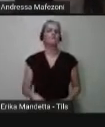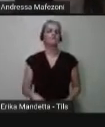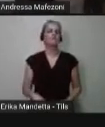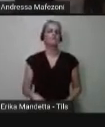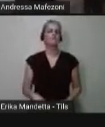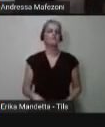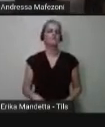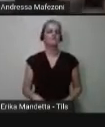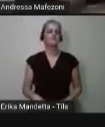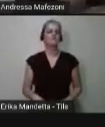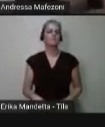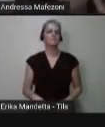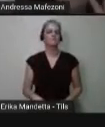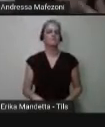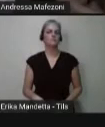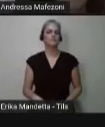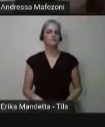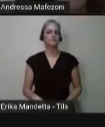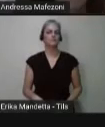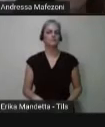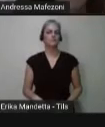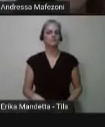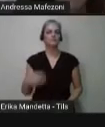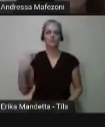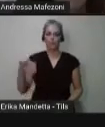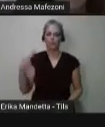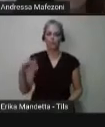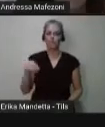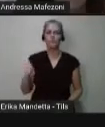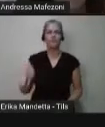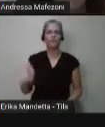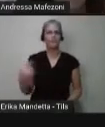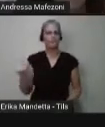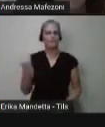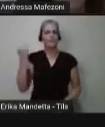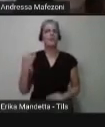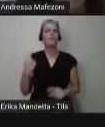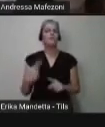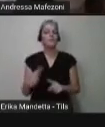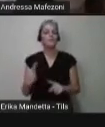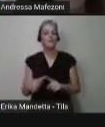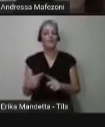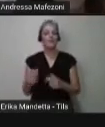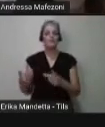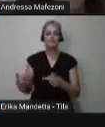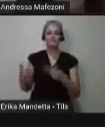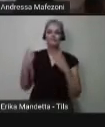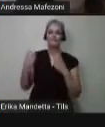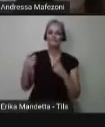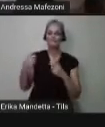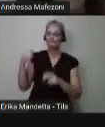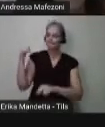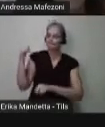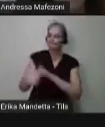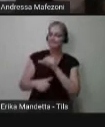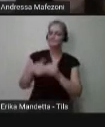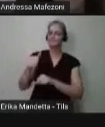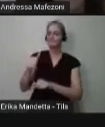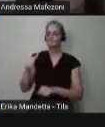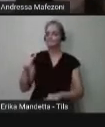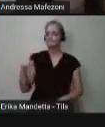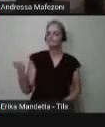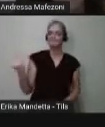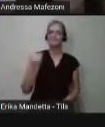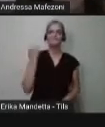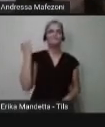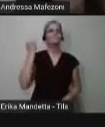das significantes transformações que são viabilizadas, né, nas escolas por